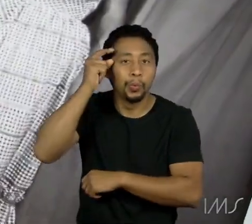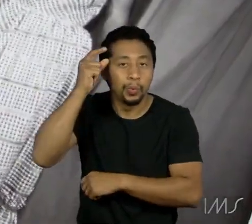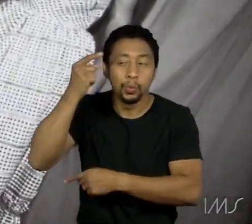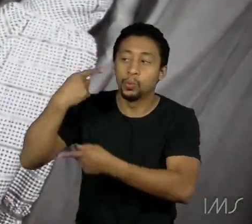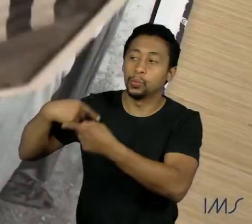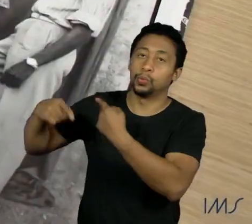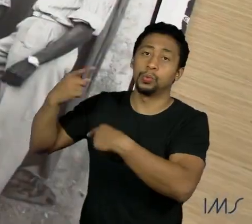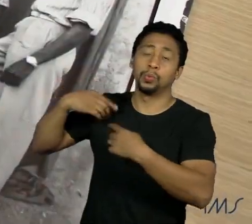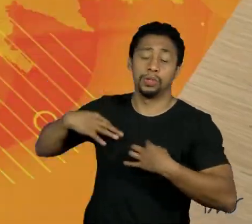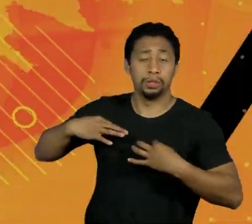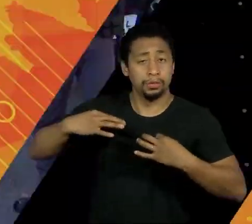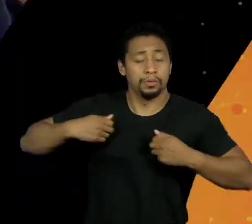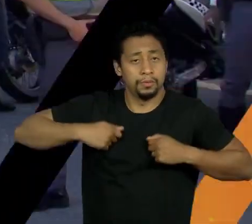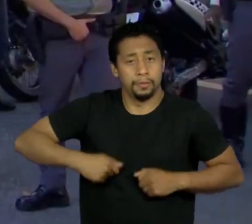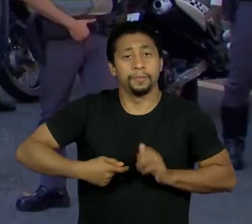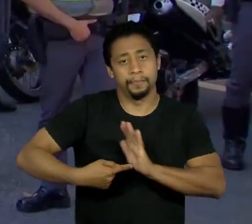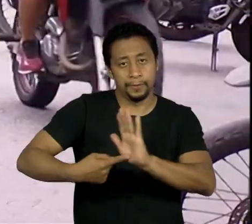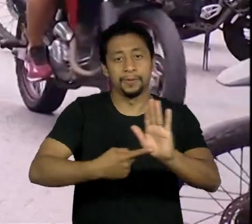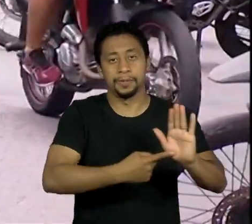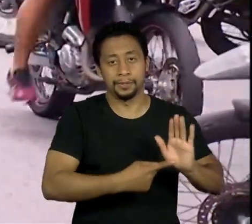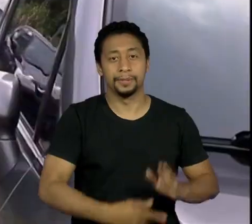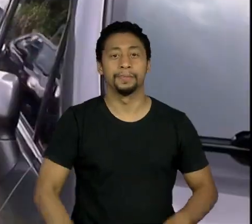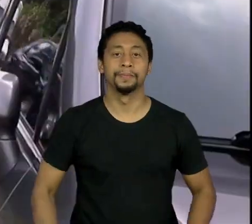das vestimentas.